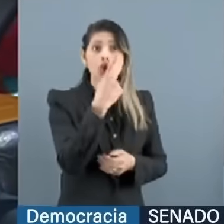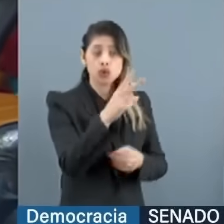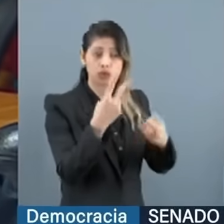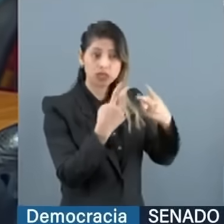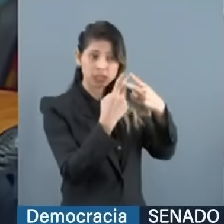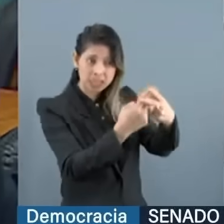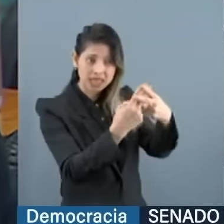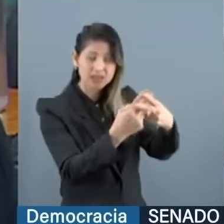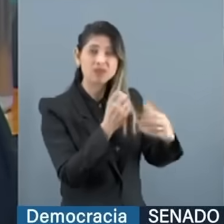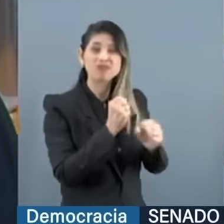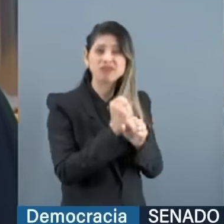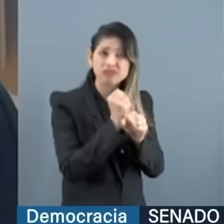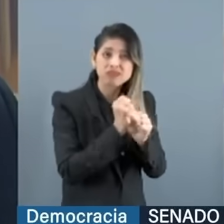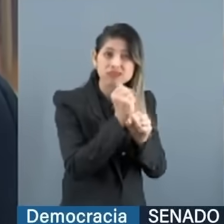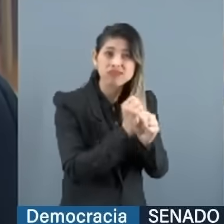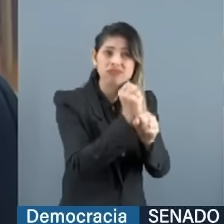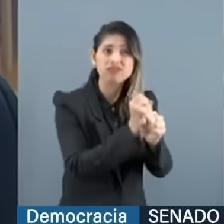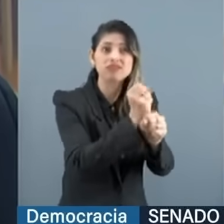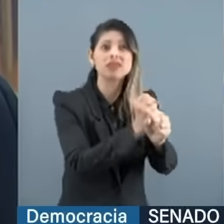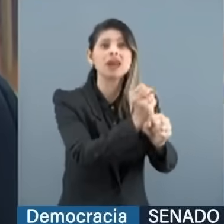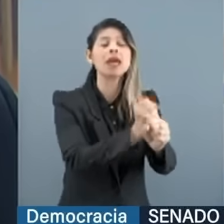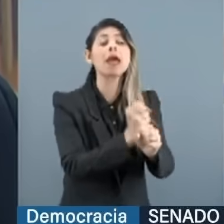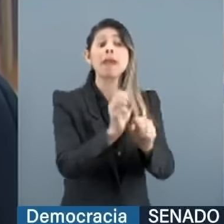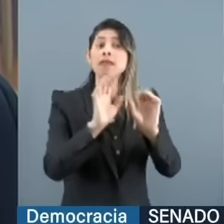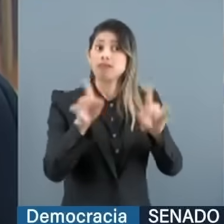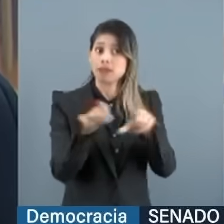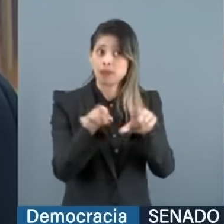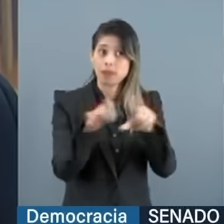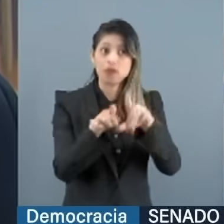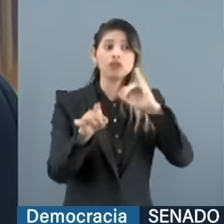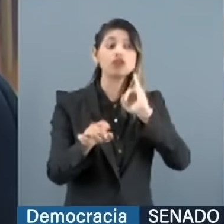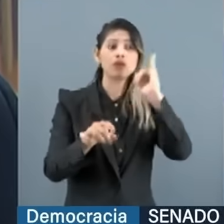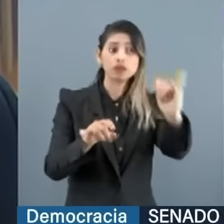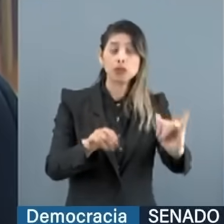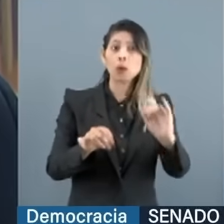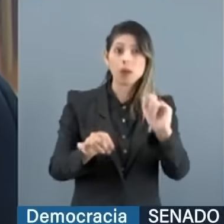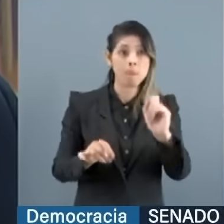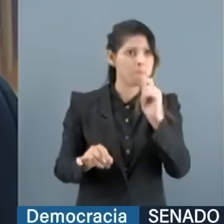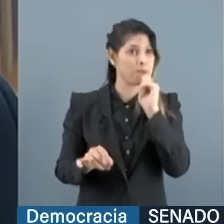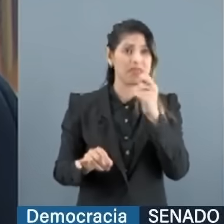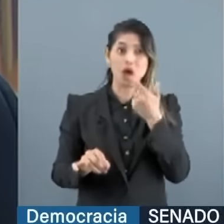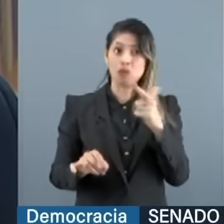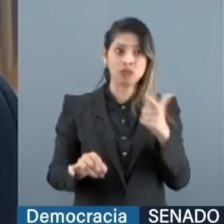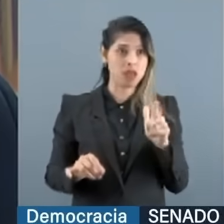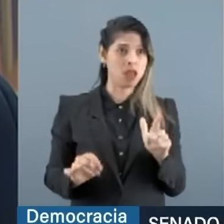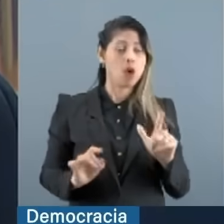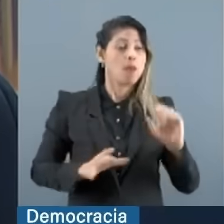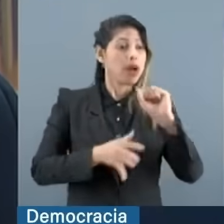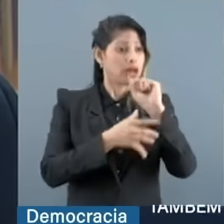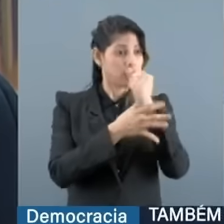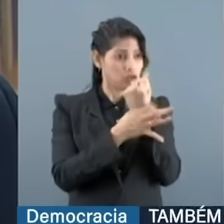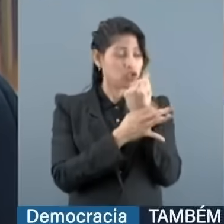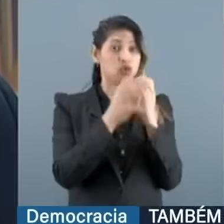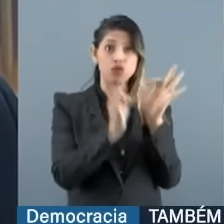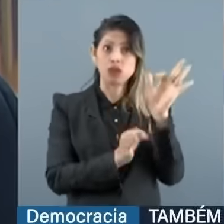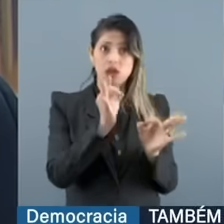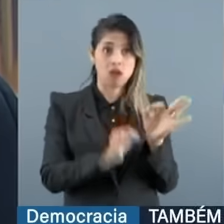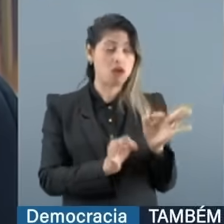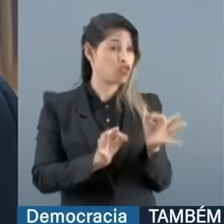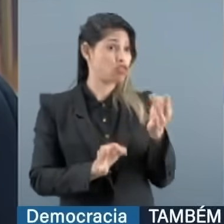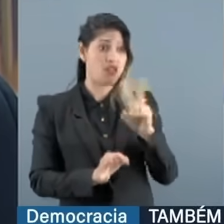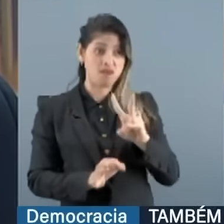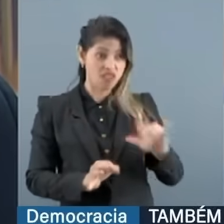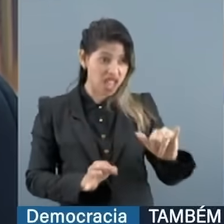cadeia. E eu vou te falar uma coisa. Não há nenhuma garantia jurídica que tu vai sair da cadeia. Não vai.